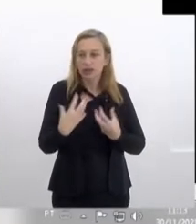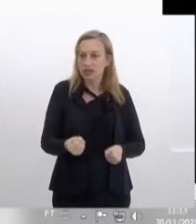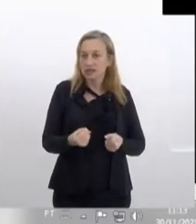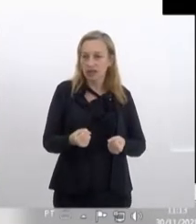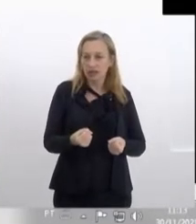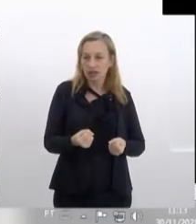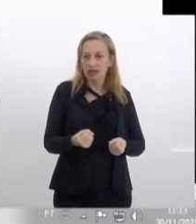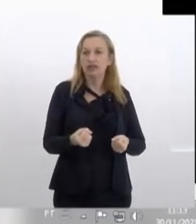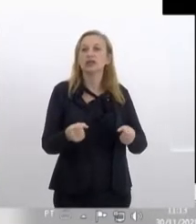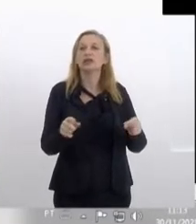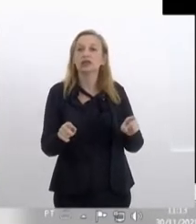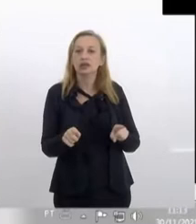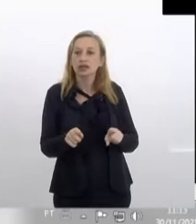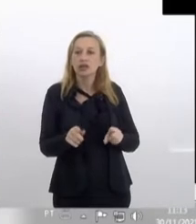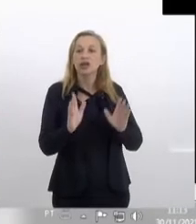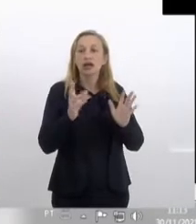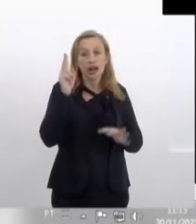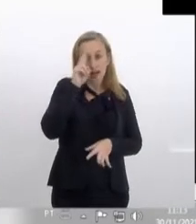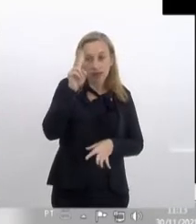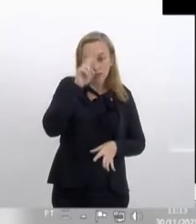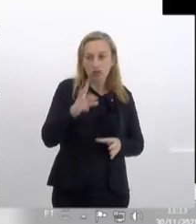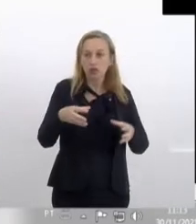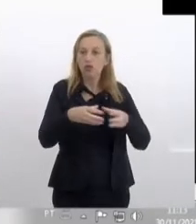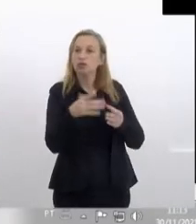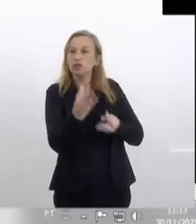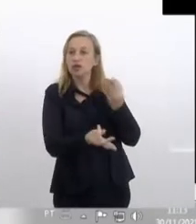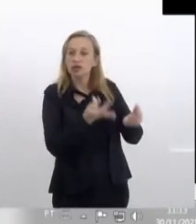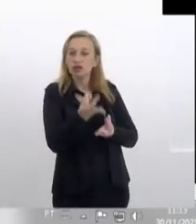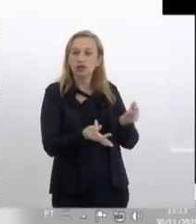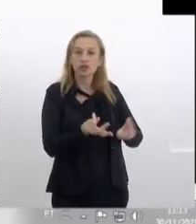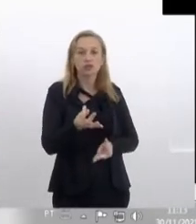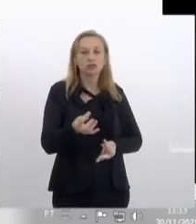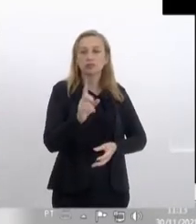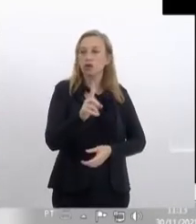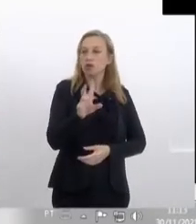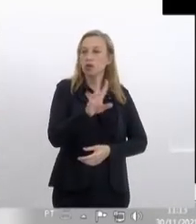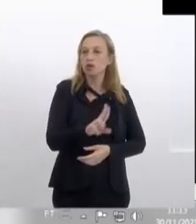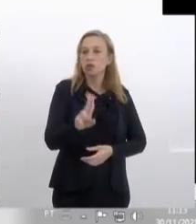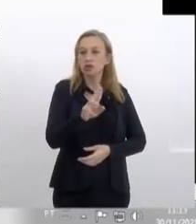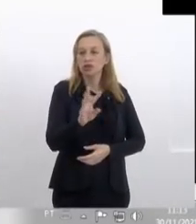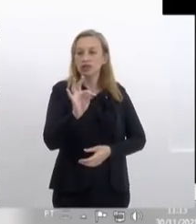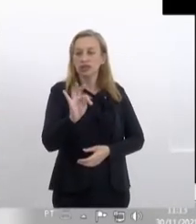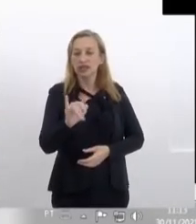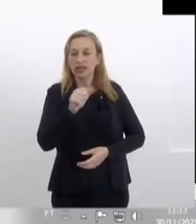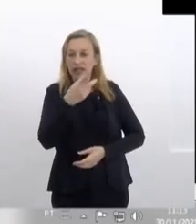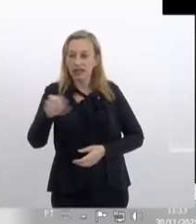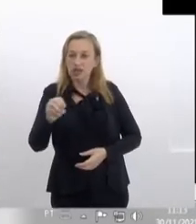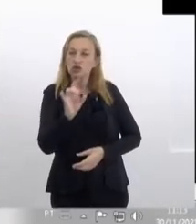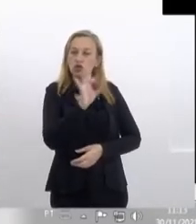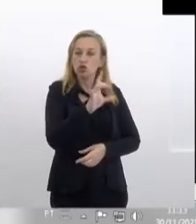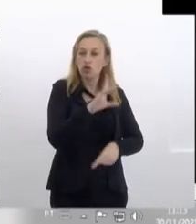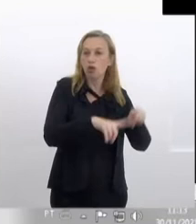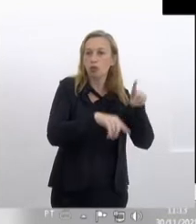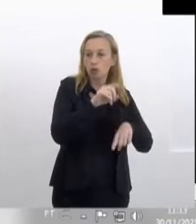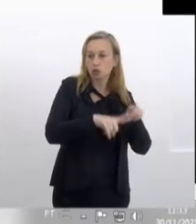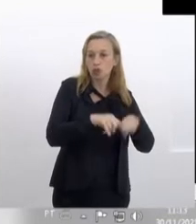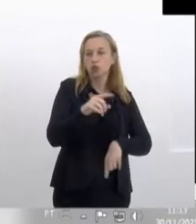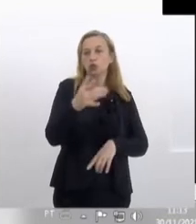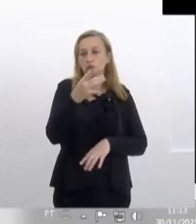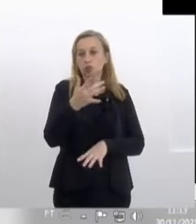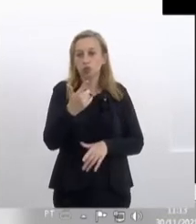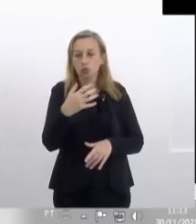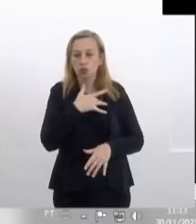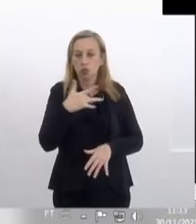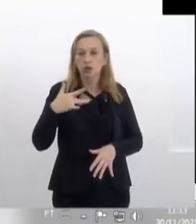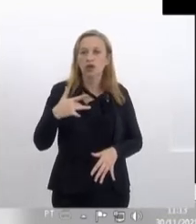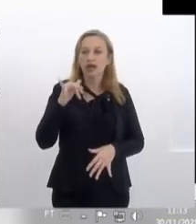compulsória, né? Lembrando que a comunidade terapêutica não faz nenhum tipo de internação, né? Apenas equipamentos de saúde. E a